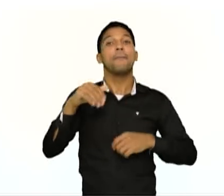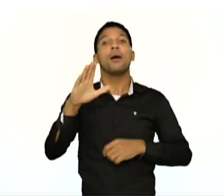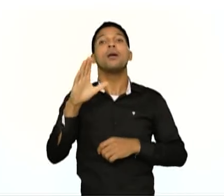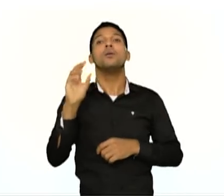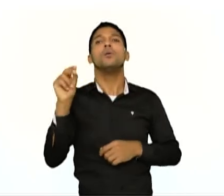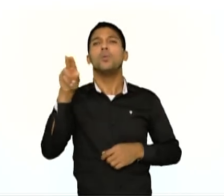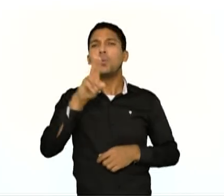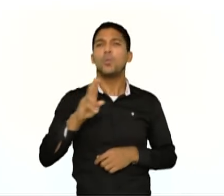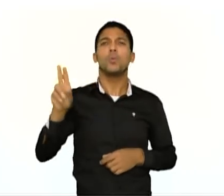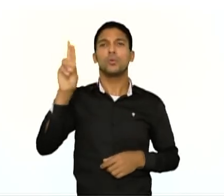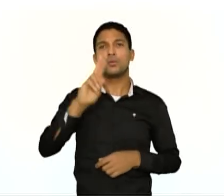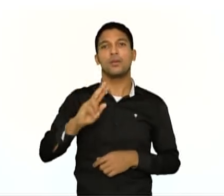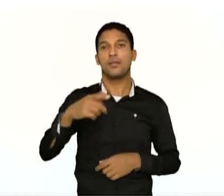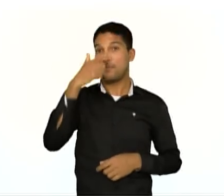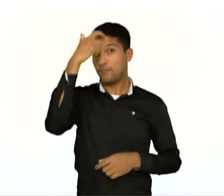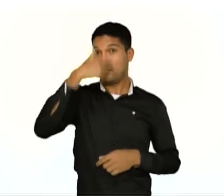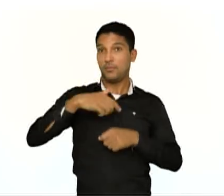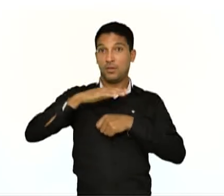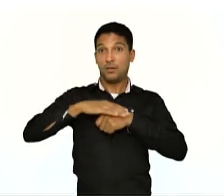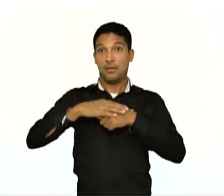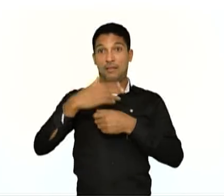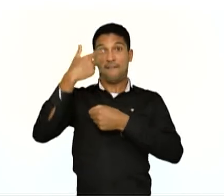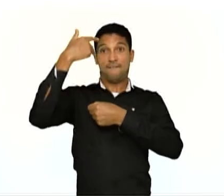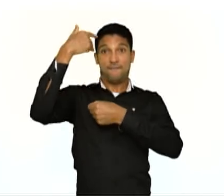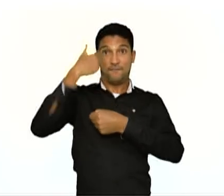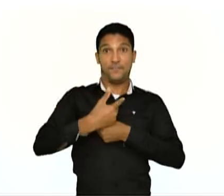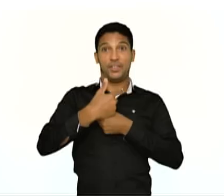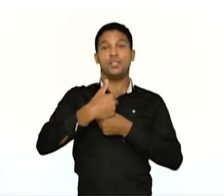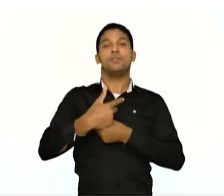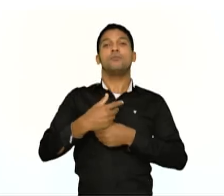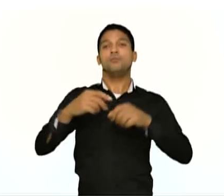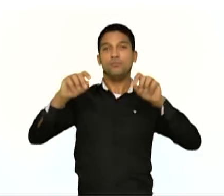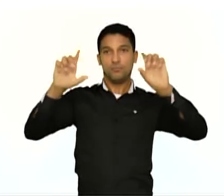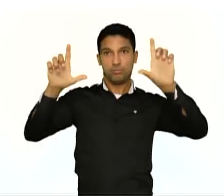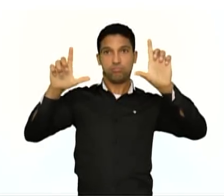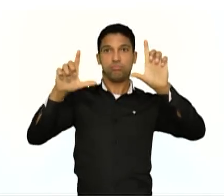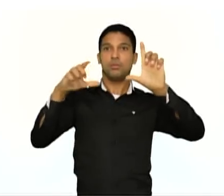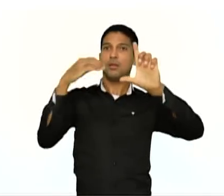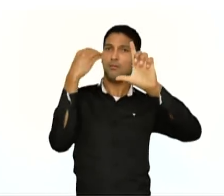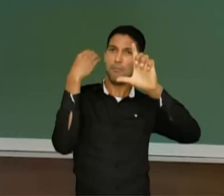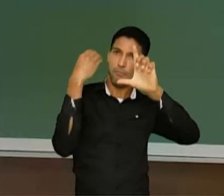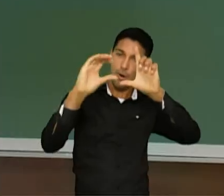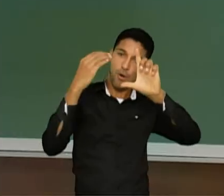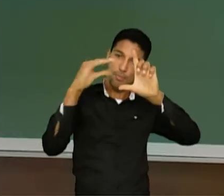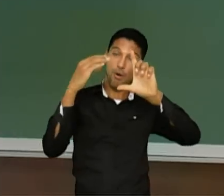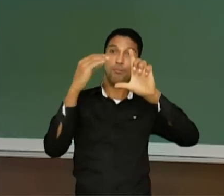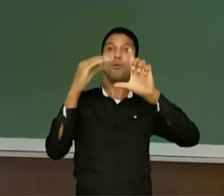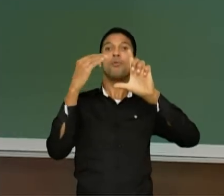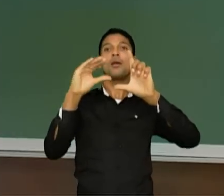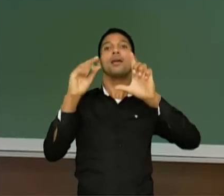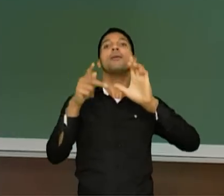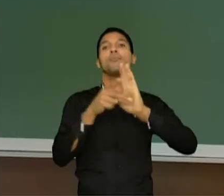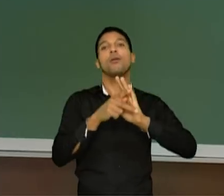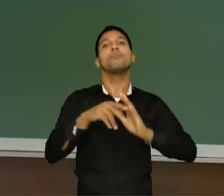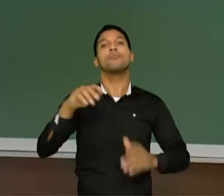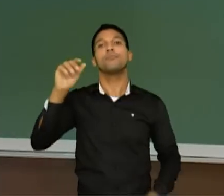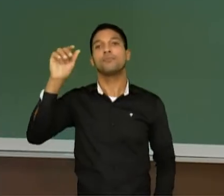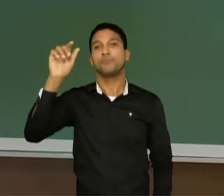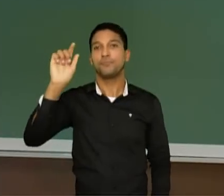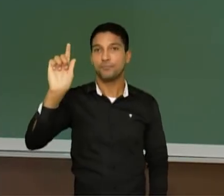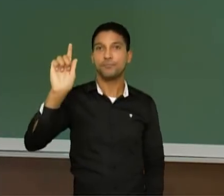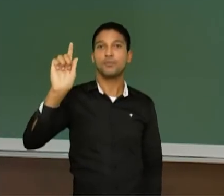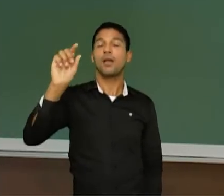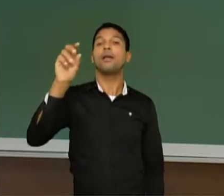faz um vídeo sobre o assunto que deseja, certo? Vamos continuar as reflexões para a gente se apropriar desses